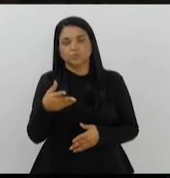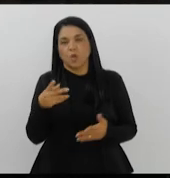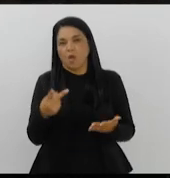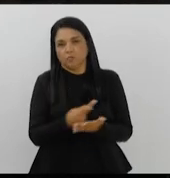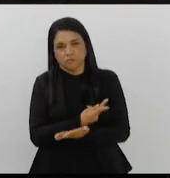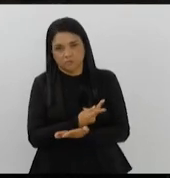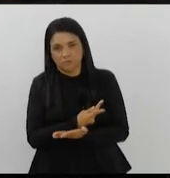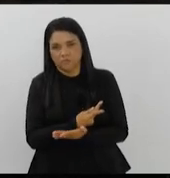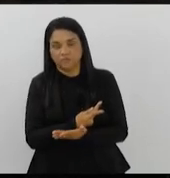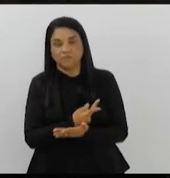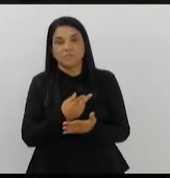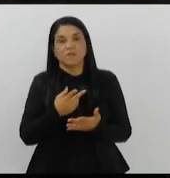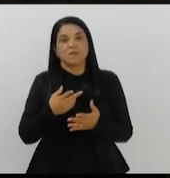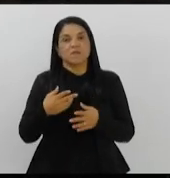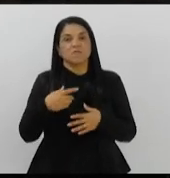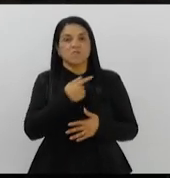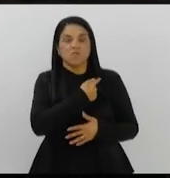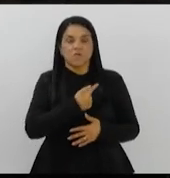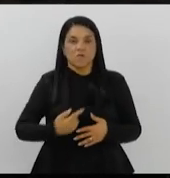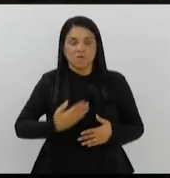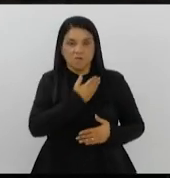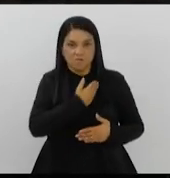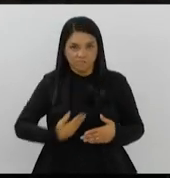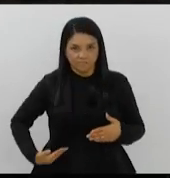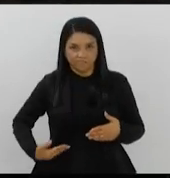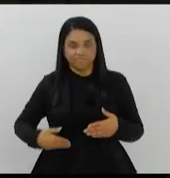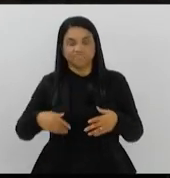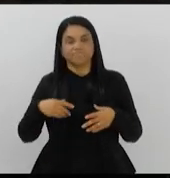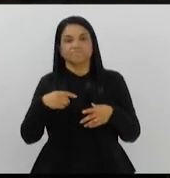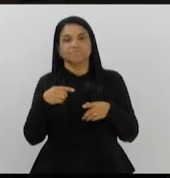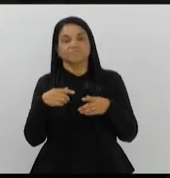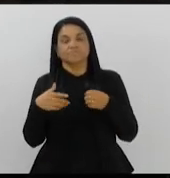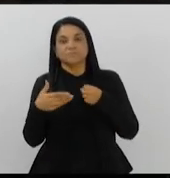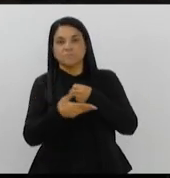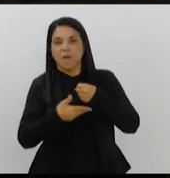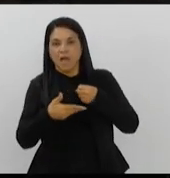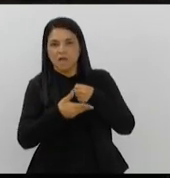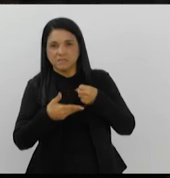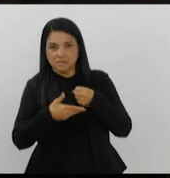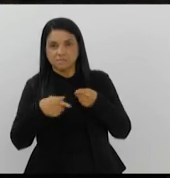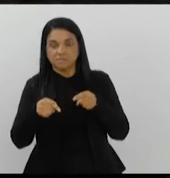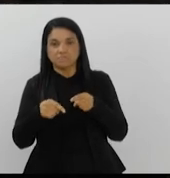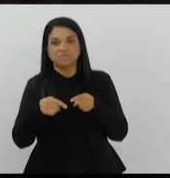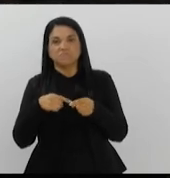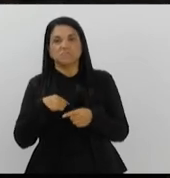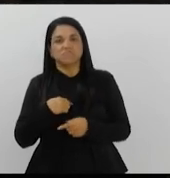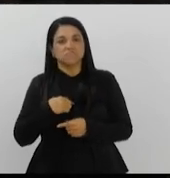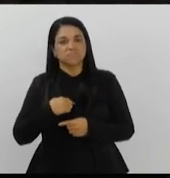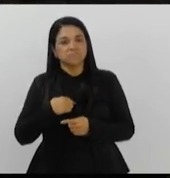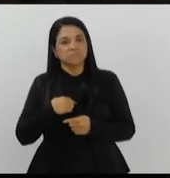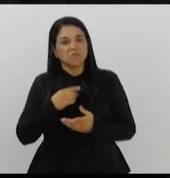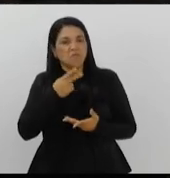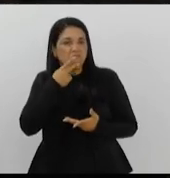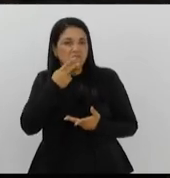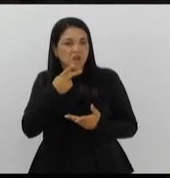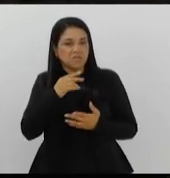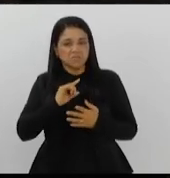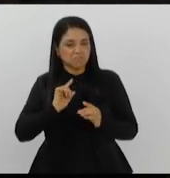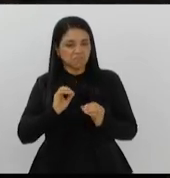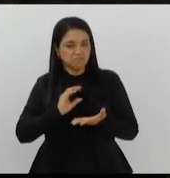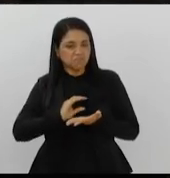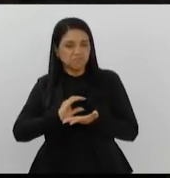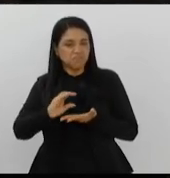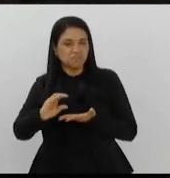governista negam um pedido de requerimento de informação sobre dinheiro enviado para a Santa